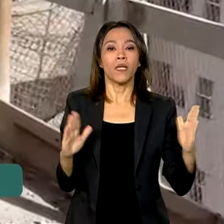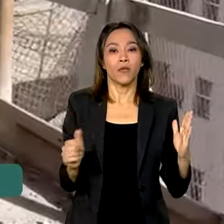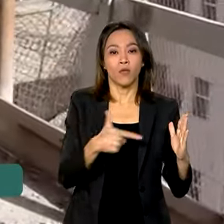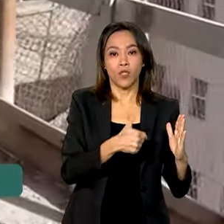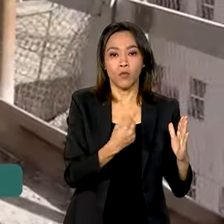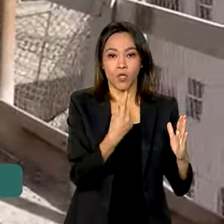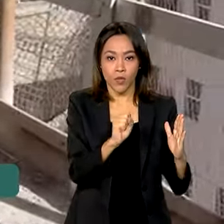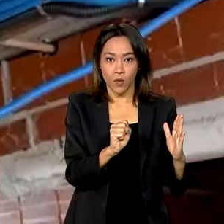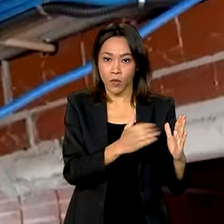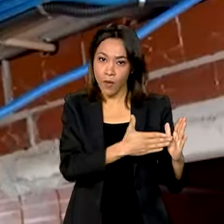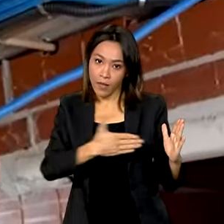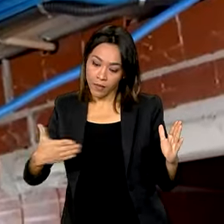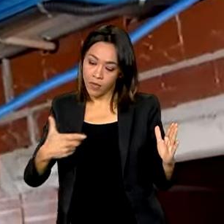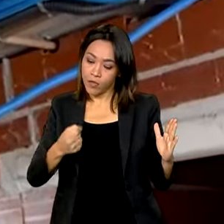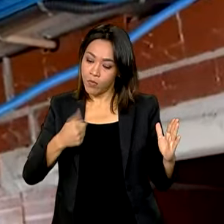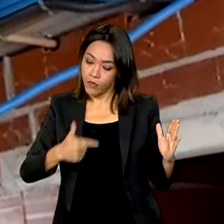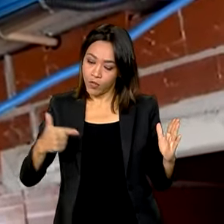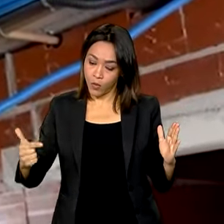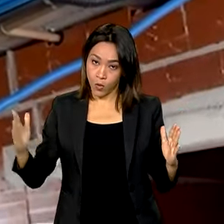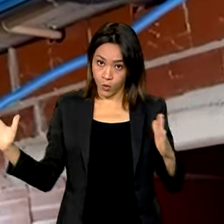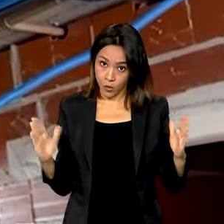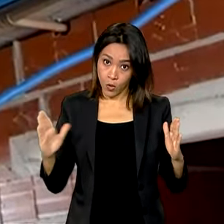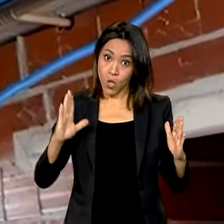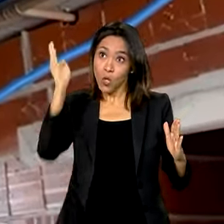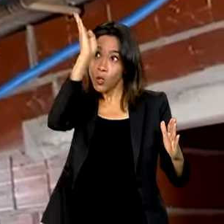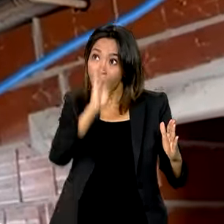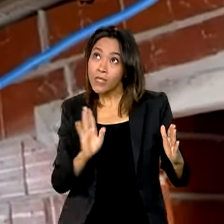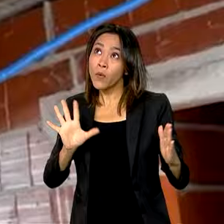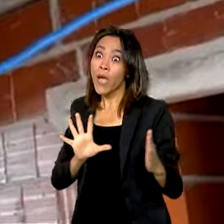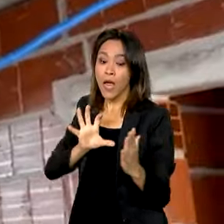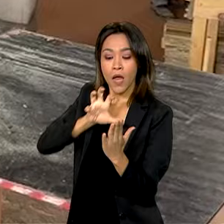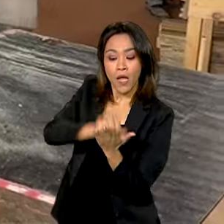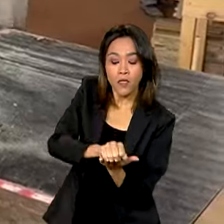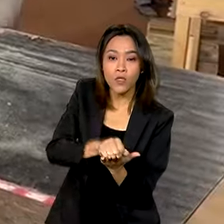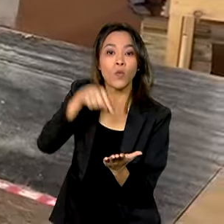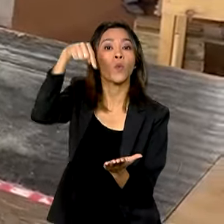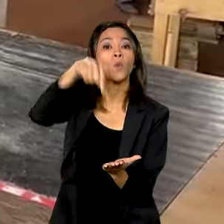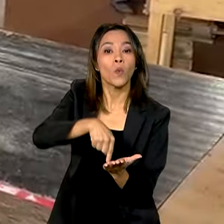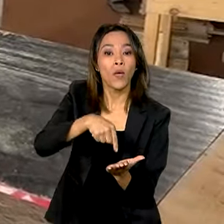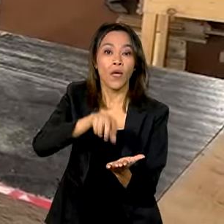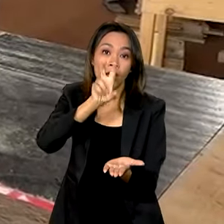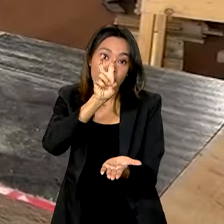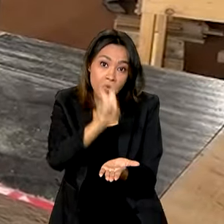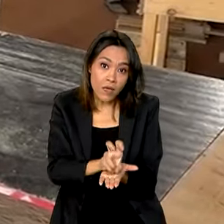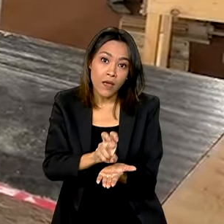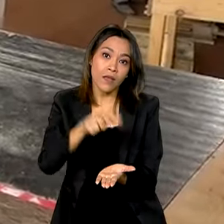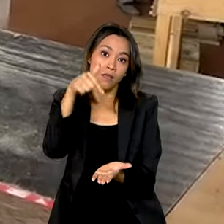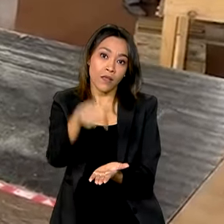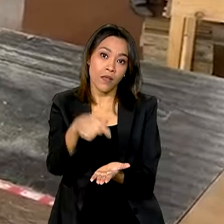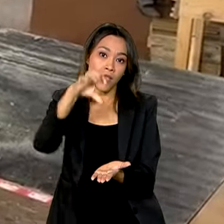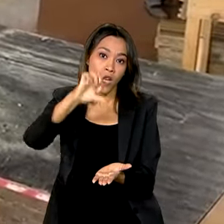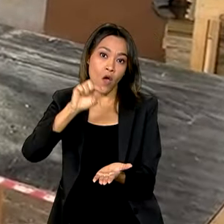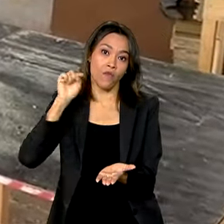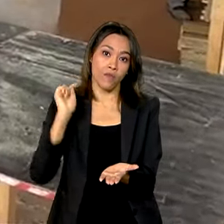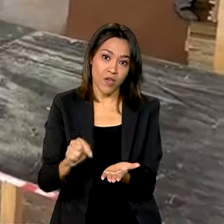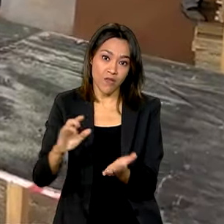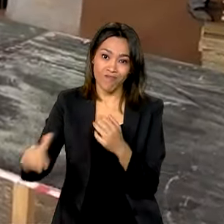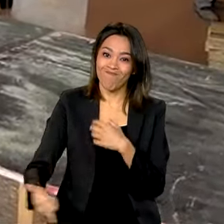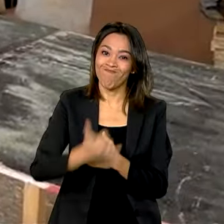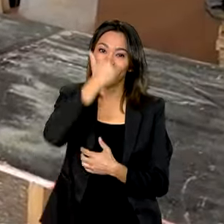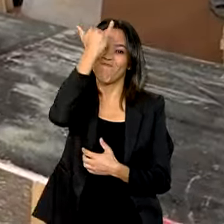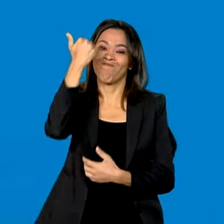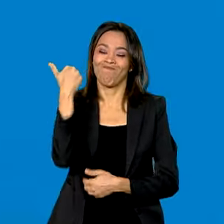e 2022, o Brasil registrou uma média anual de cerca de 579 mil acidentes